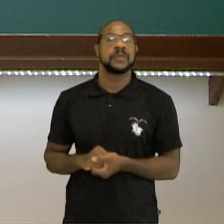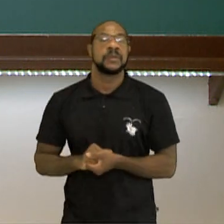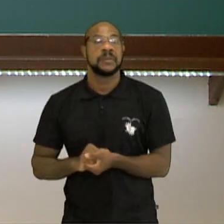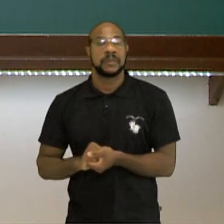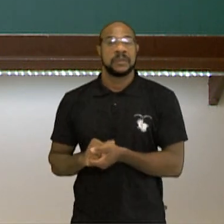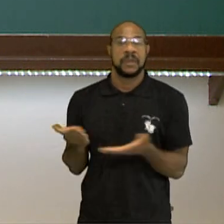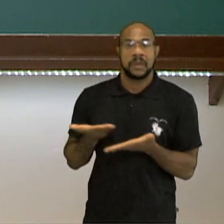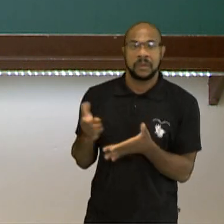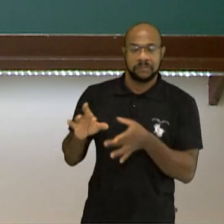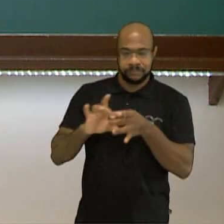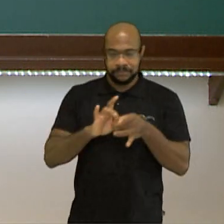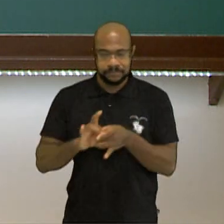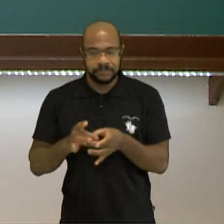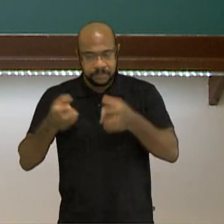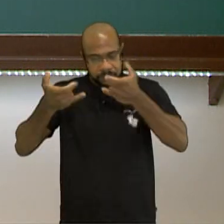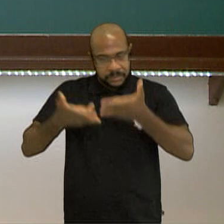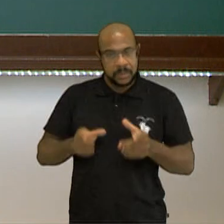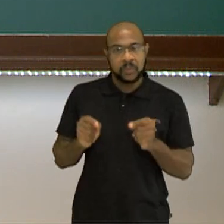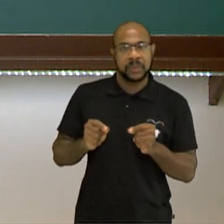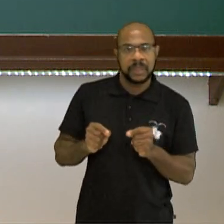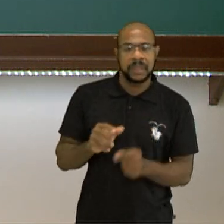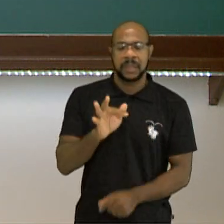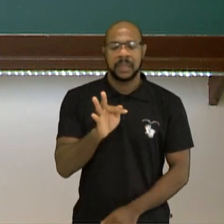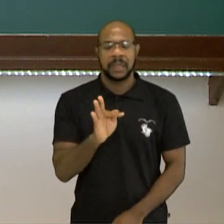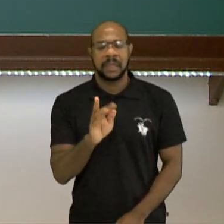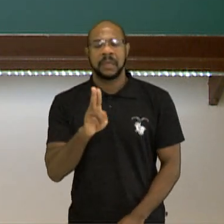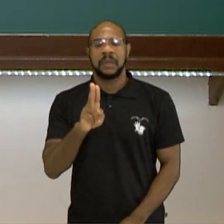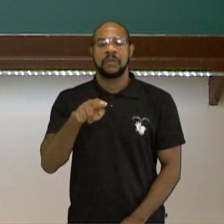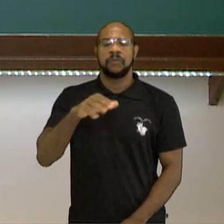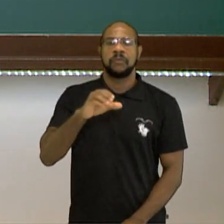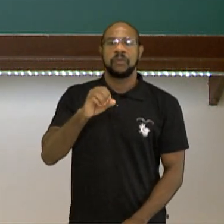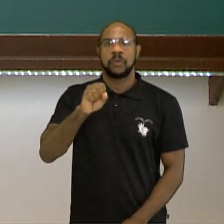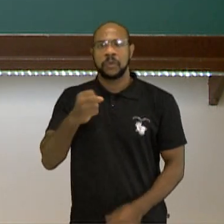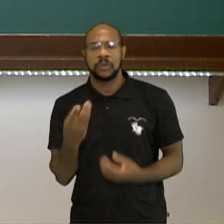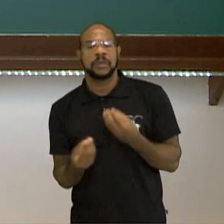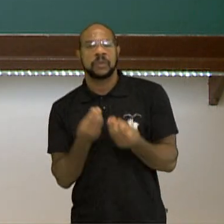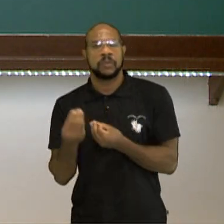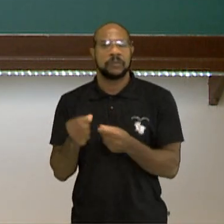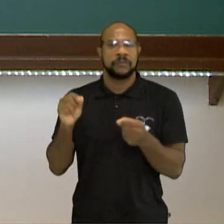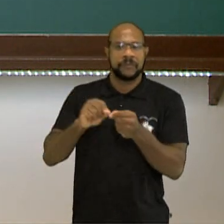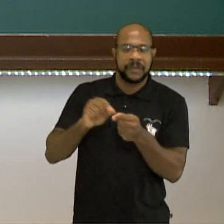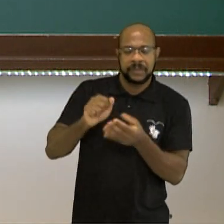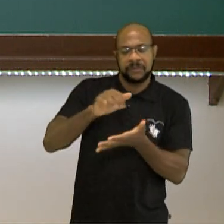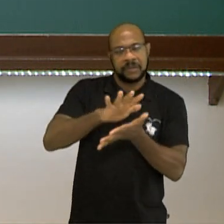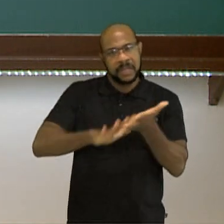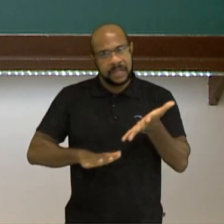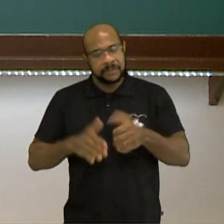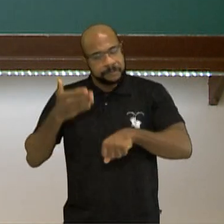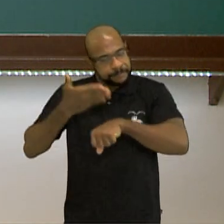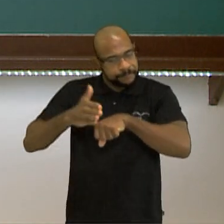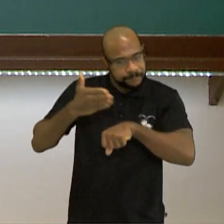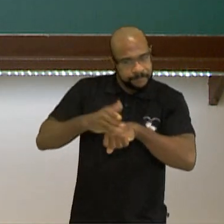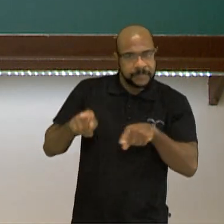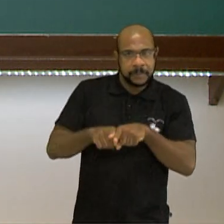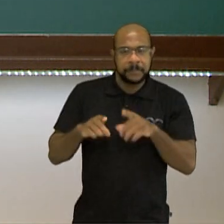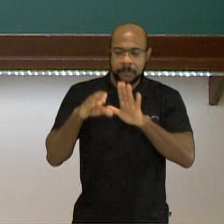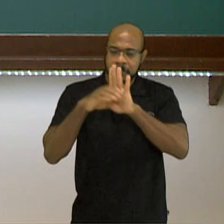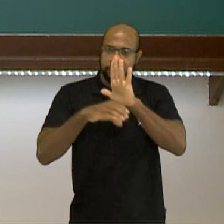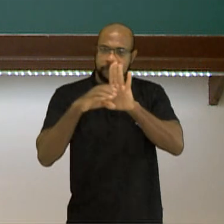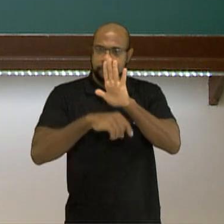trabalharmos um pouquinho mais sobre as funções. Vamos fazer alguns exercícios, reforçar os principais conceitos